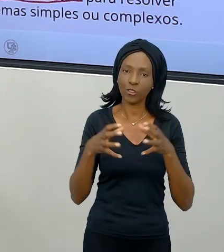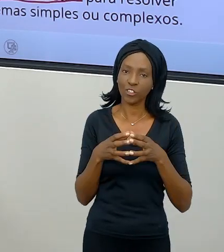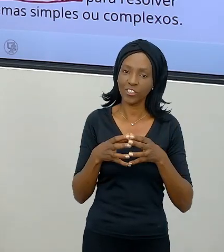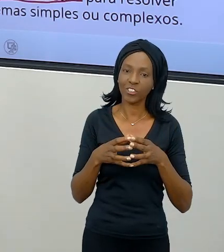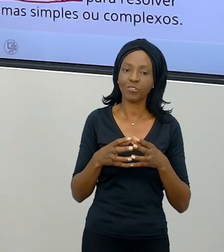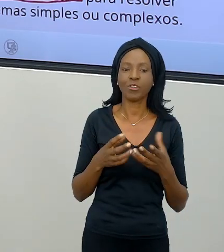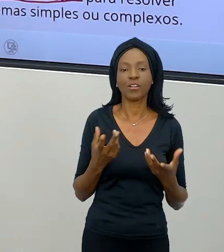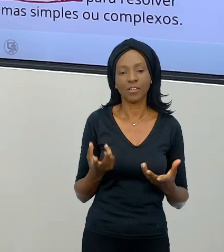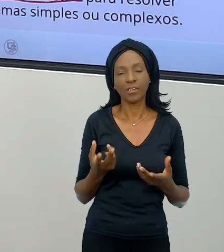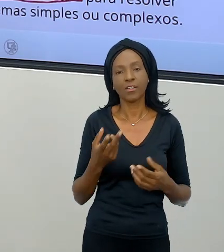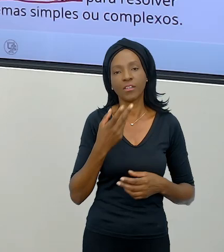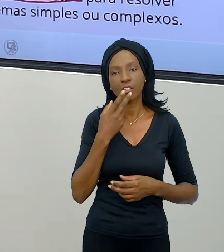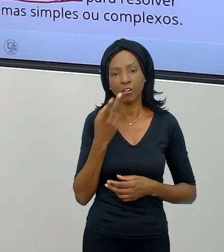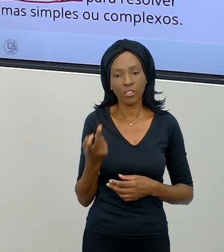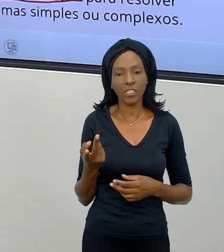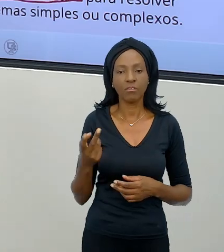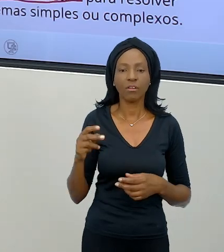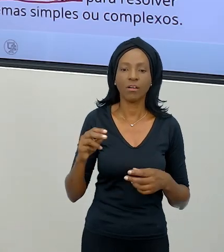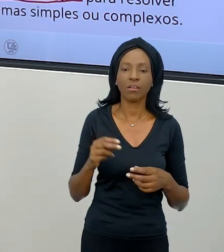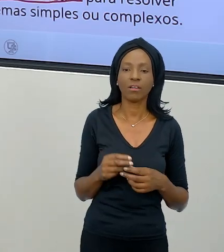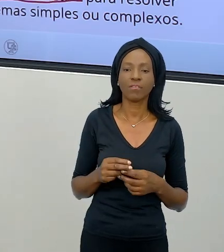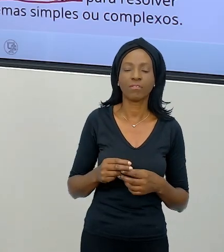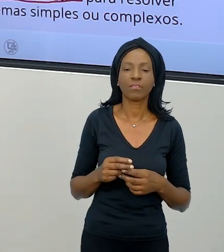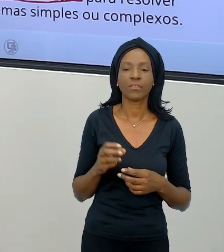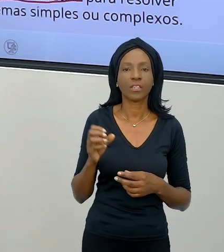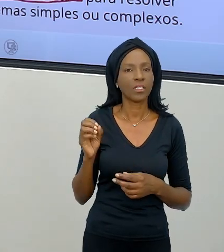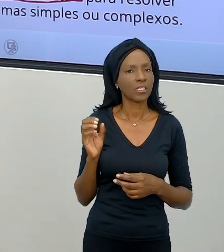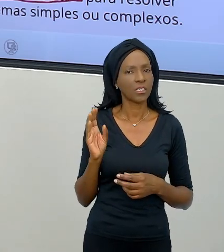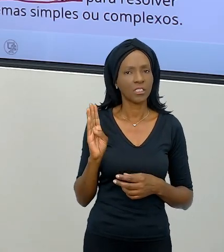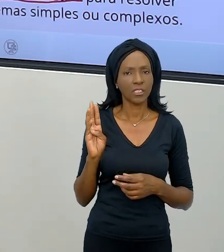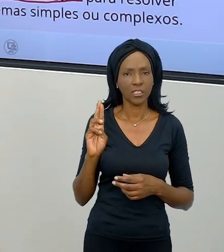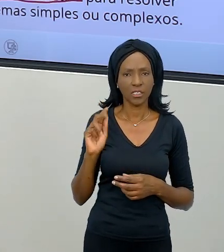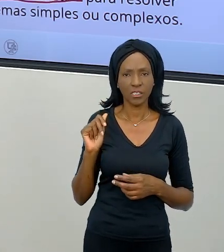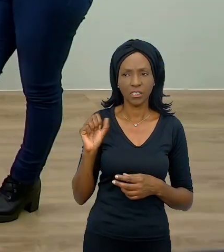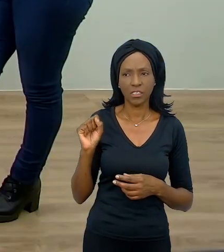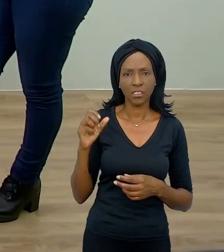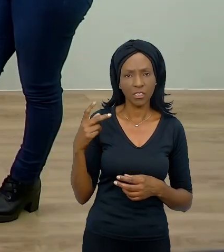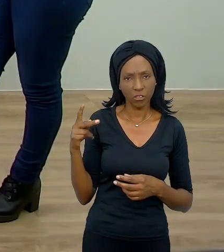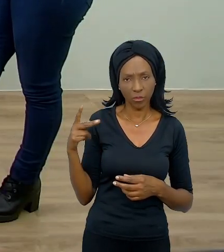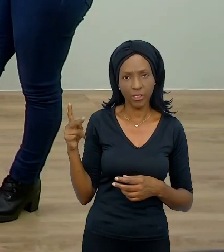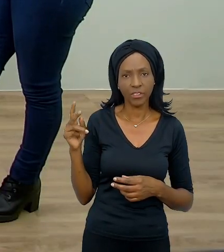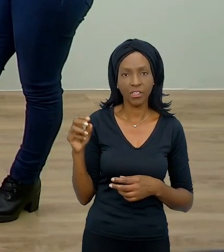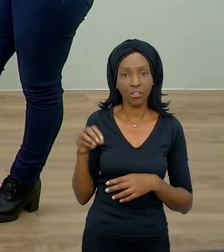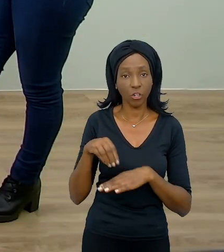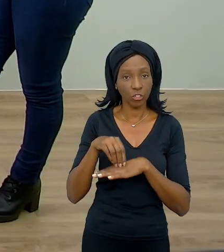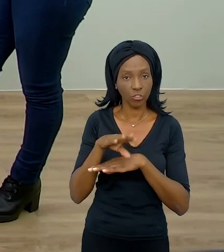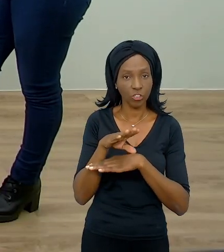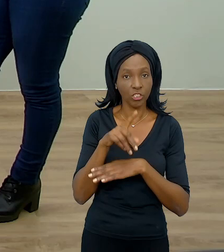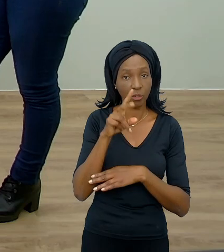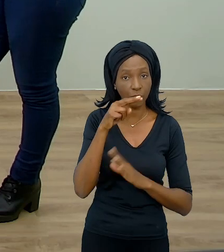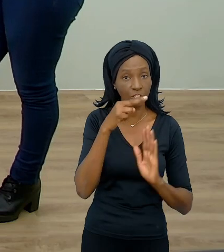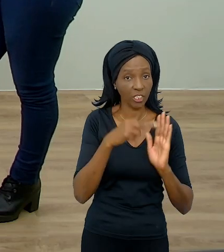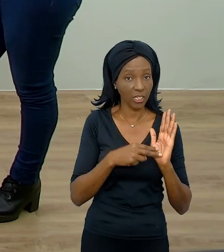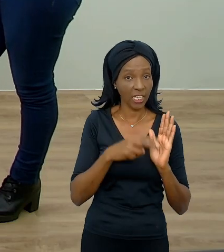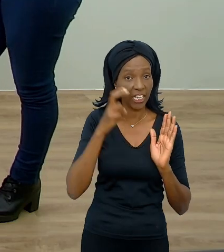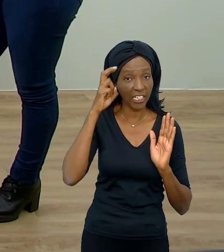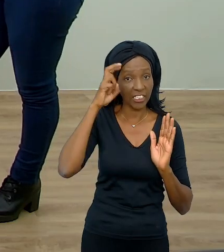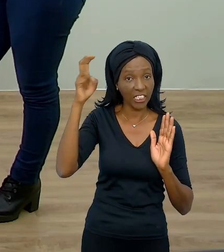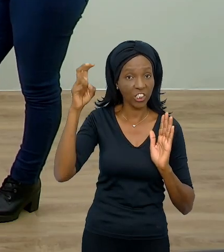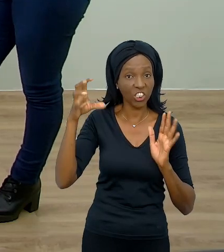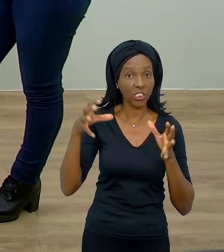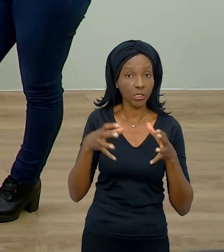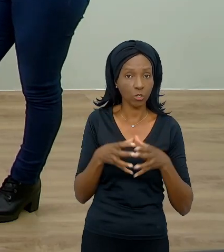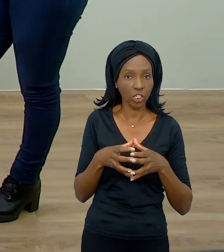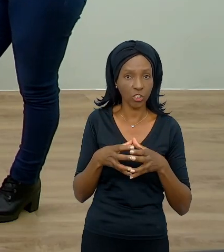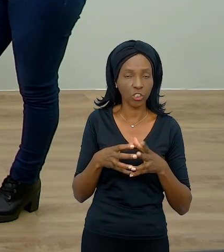exemplo, trata aí nas suas obras e fica a dica aí para vocês lerem aí Inteligência Coletiva, Árvore do Conhecimento, o que é